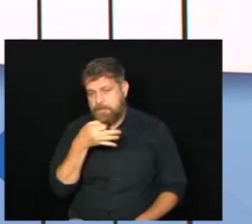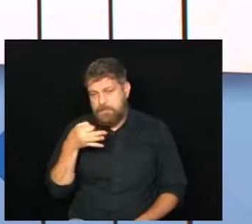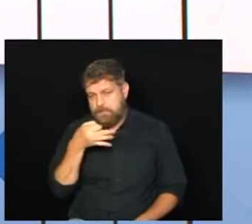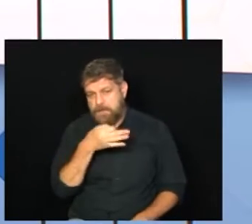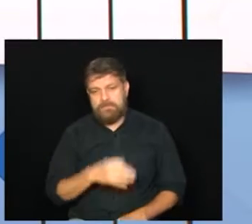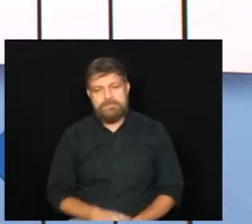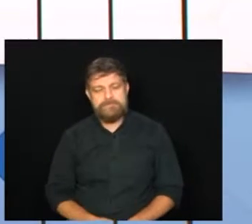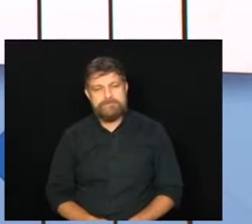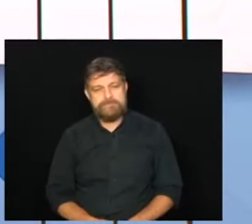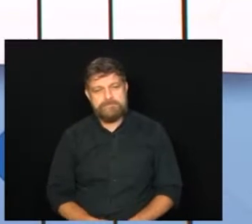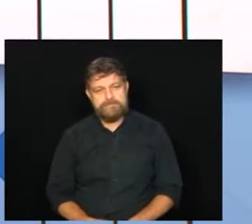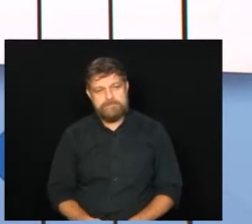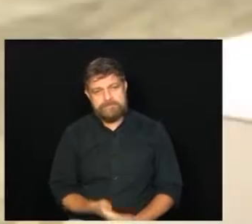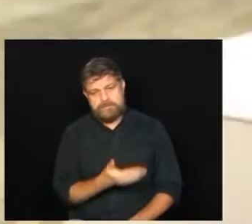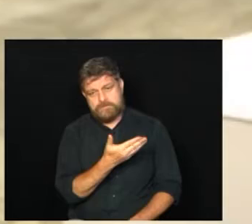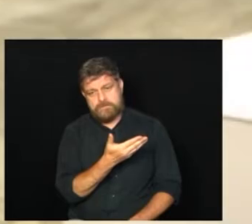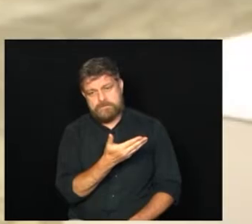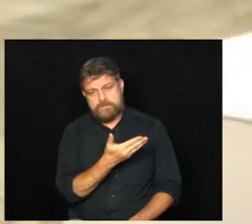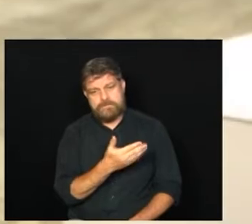iniciativa.